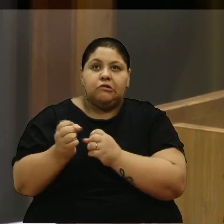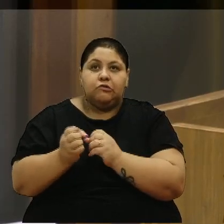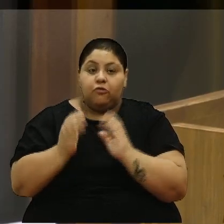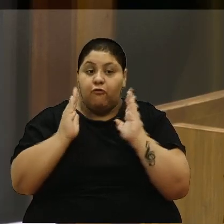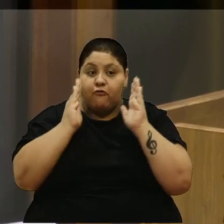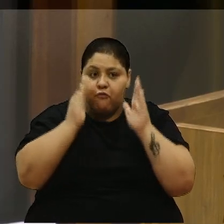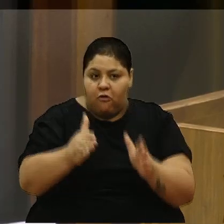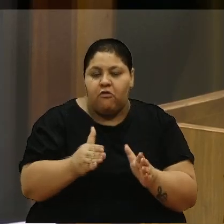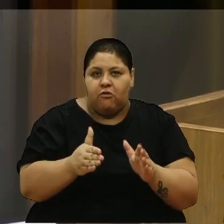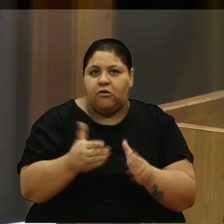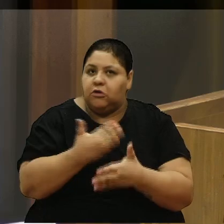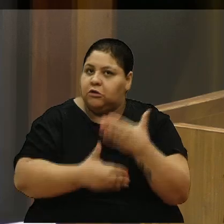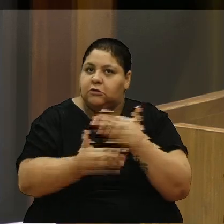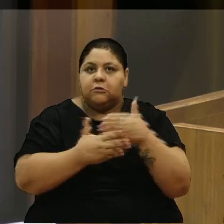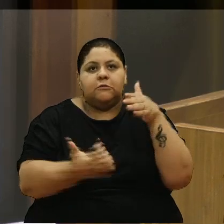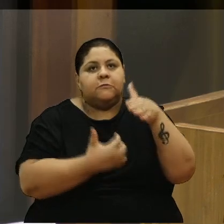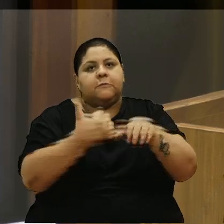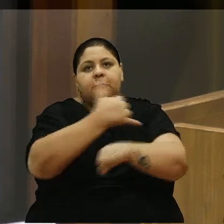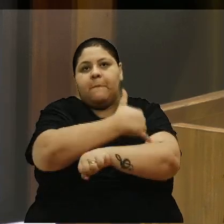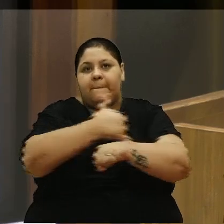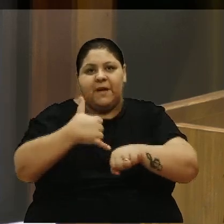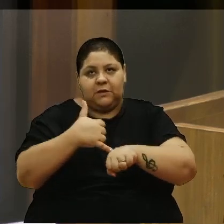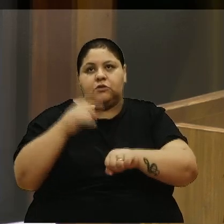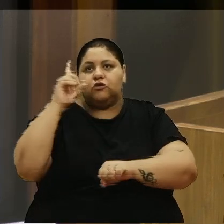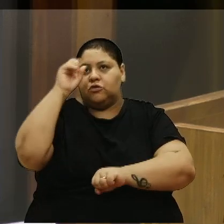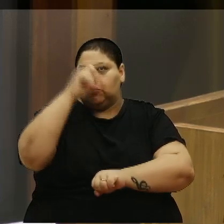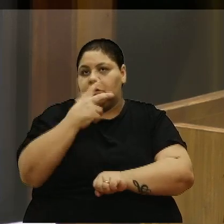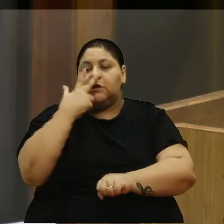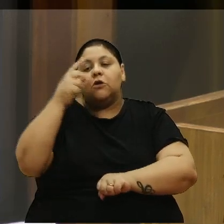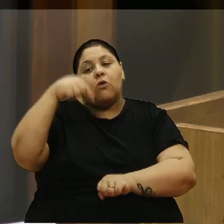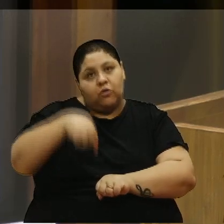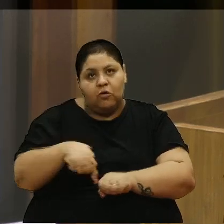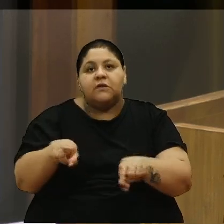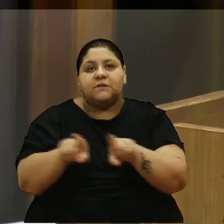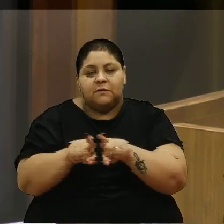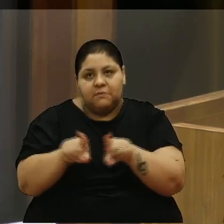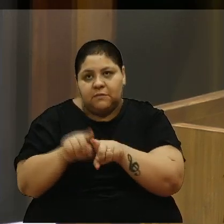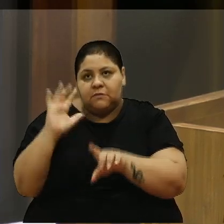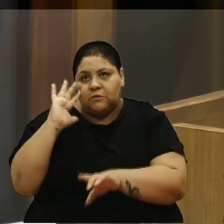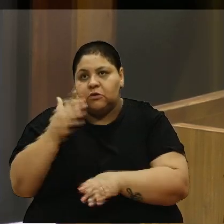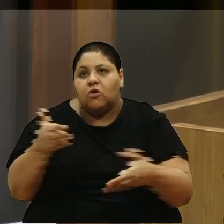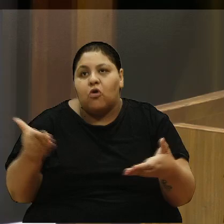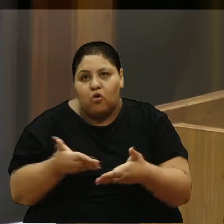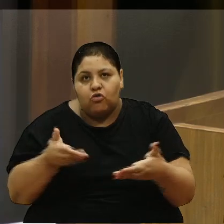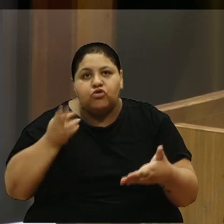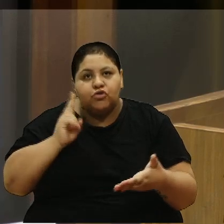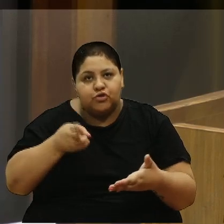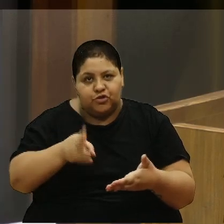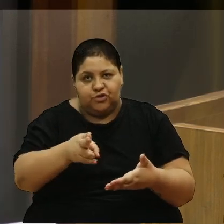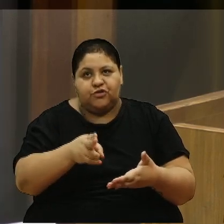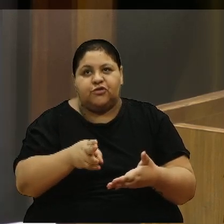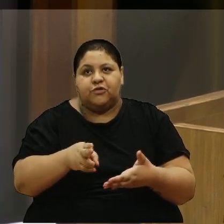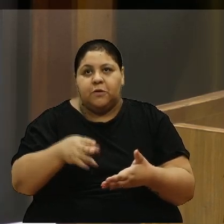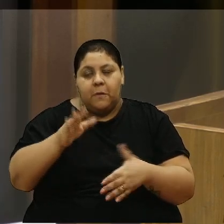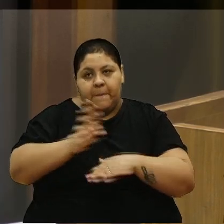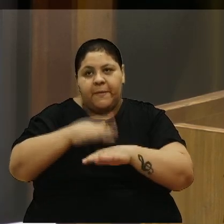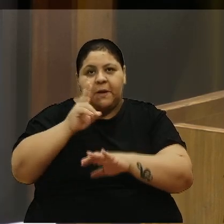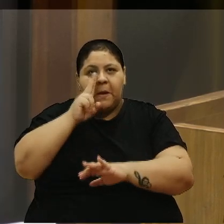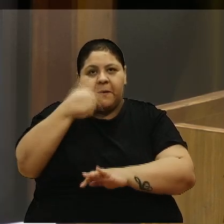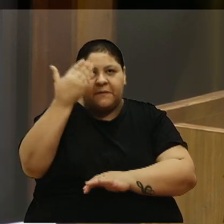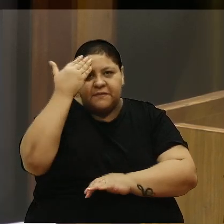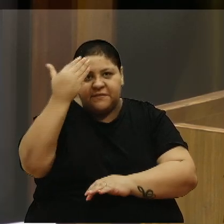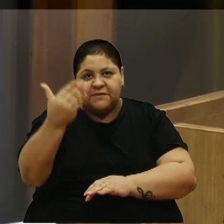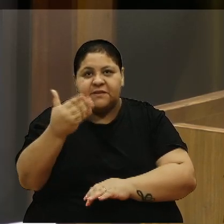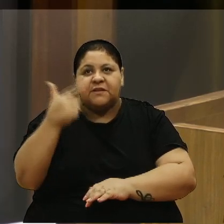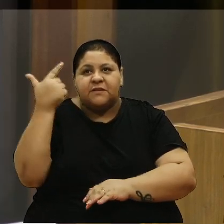perseverança, porque todas as empresas passam por altos e baixos, com nós não é diferente, e estamos aqui cada dia mais fortes. Então, muito